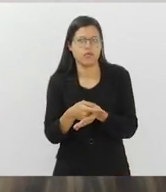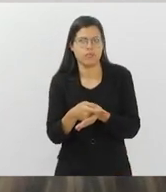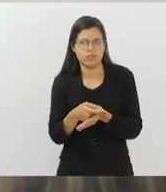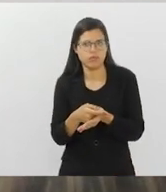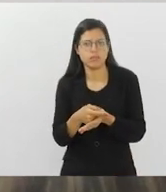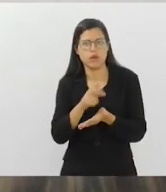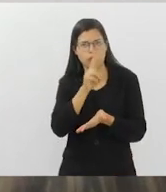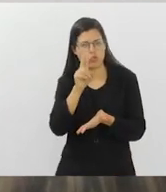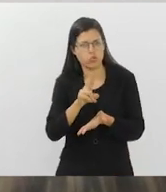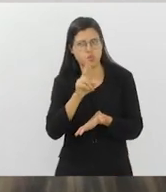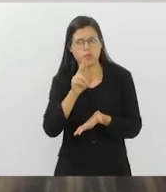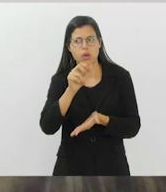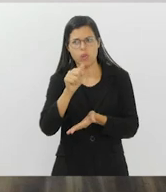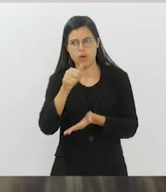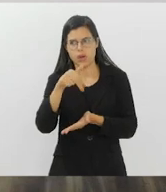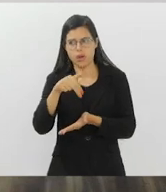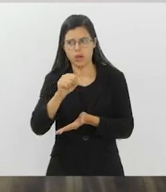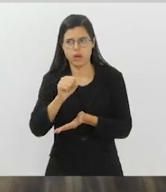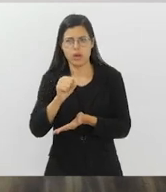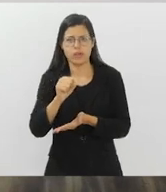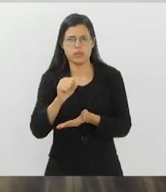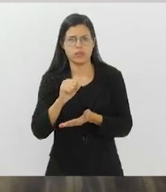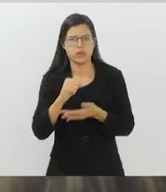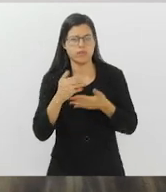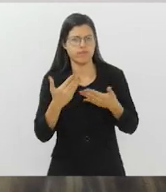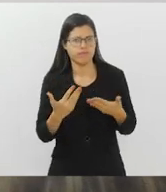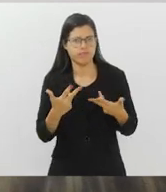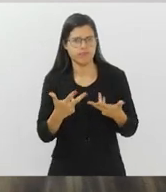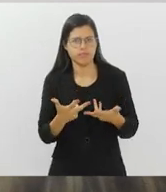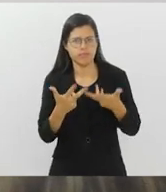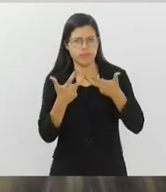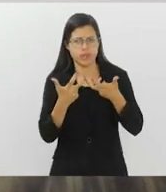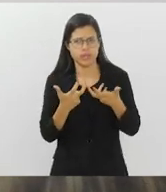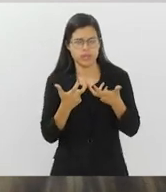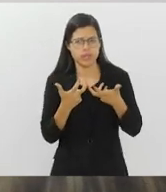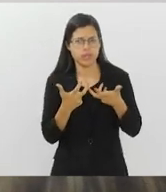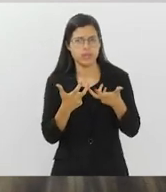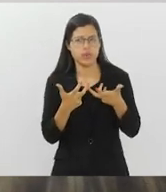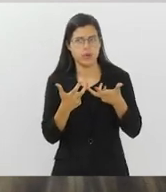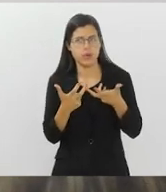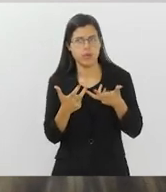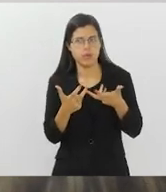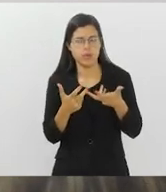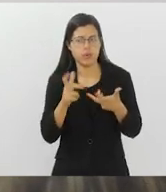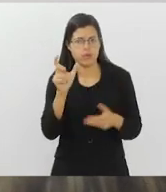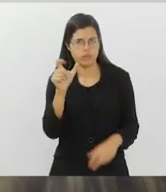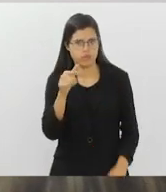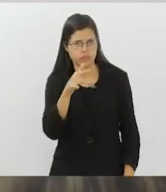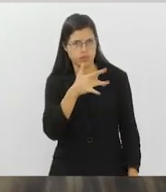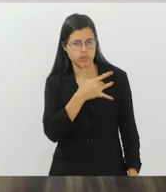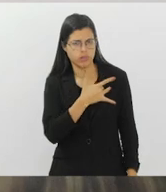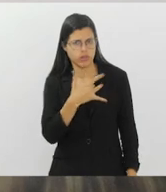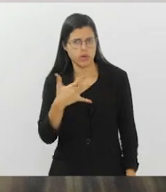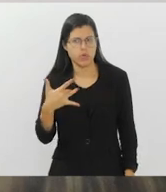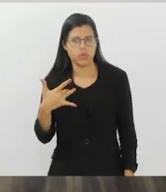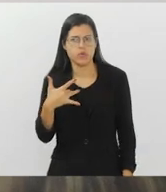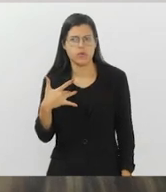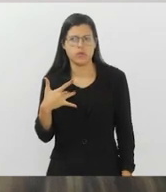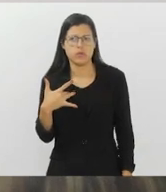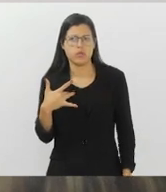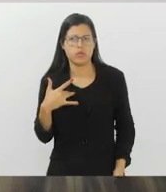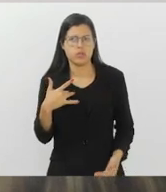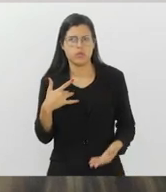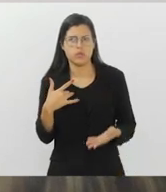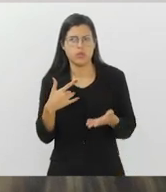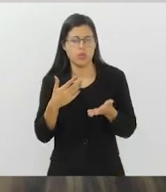ANS, né? Então, a sensação que eu fiquei é que, do mesmo modo que os planos de saúde não